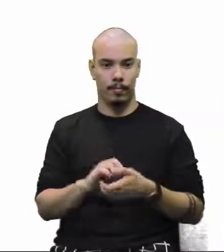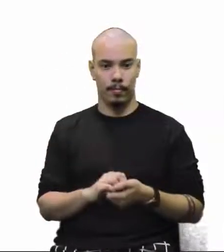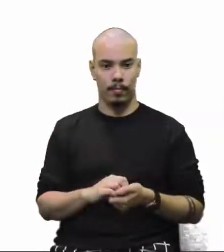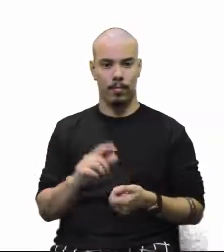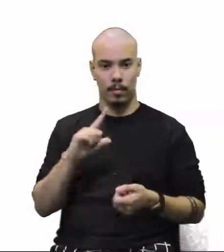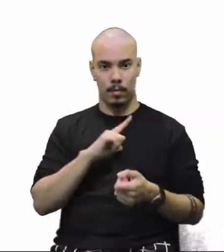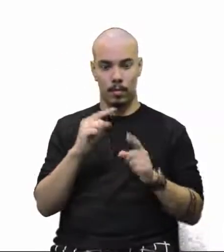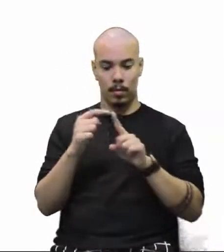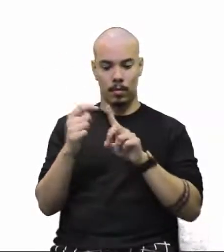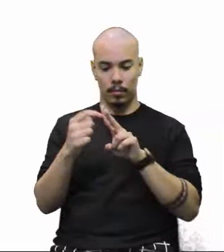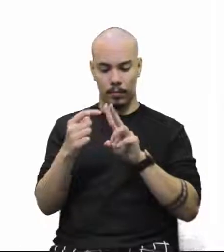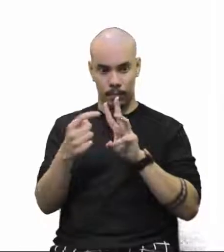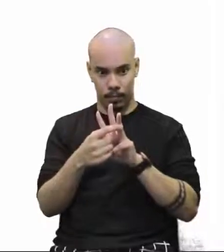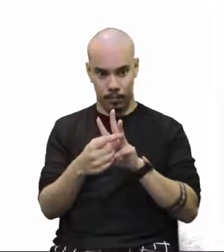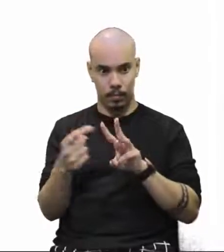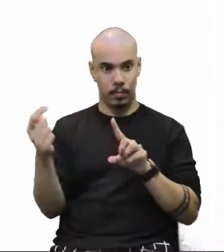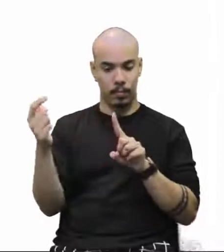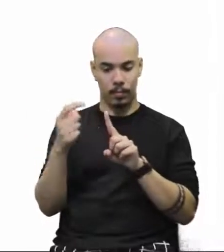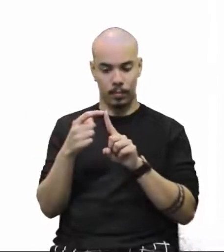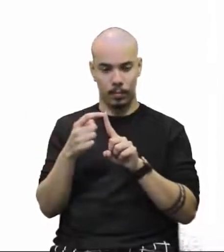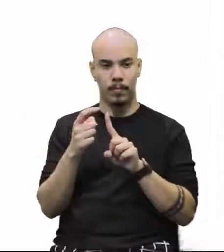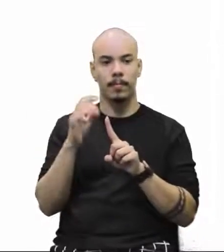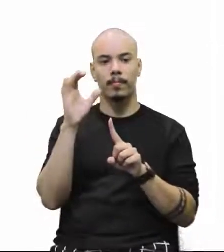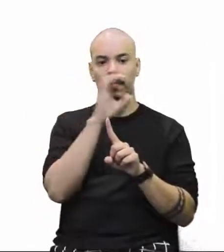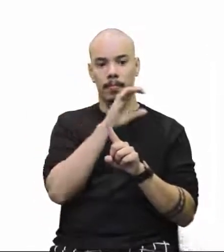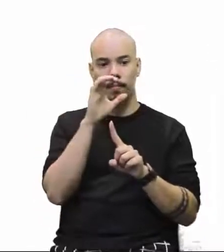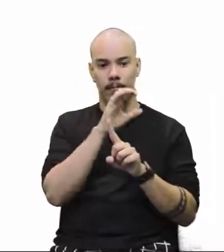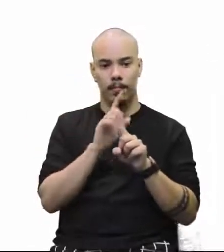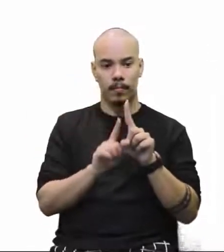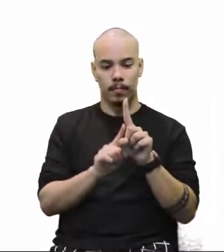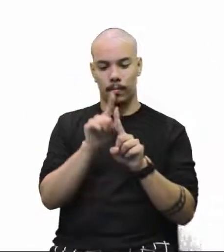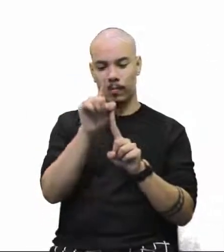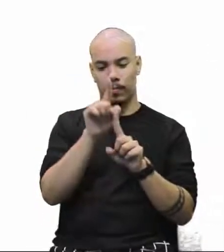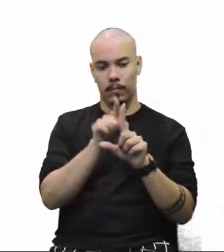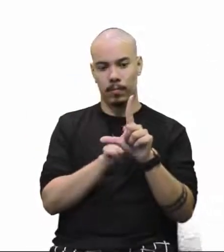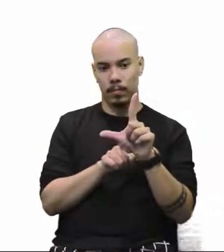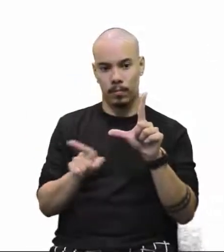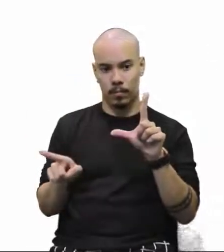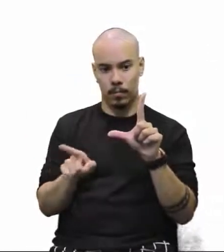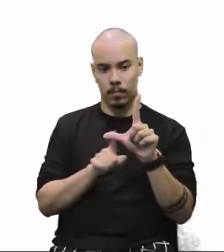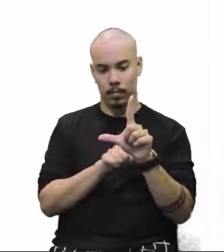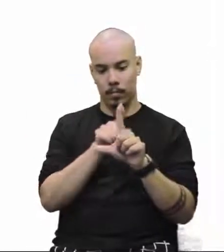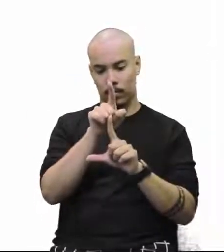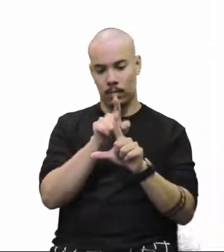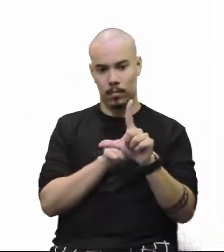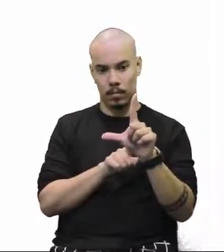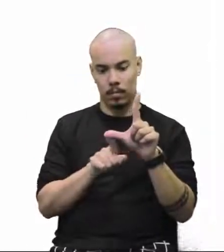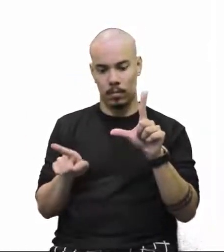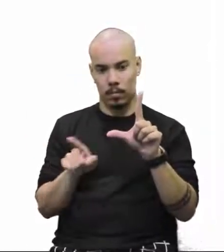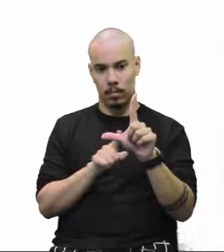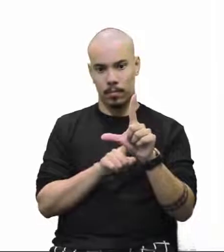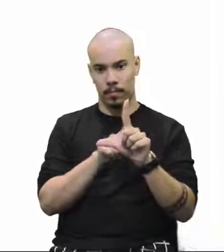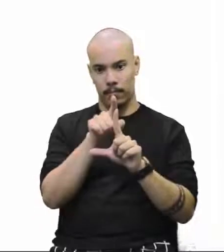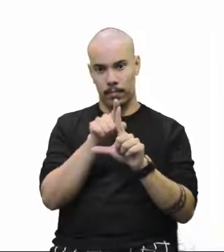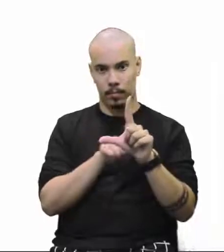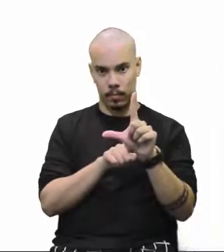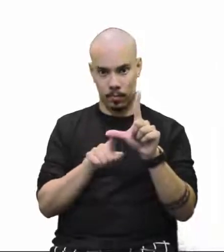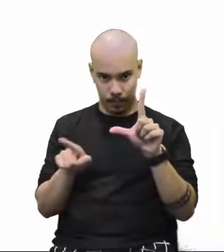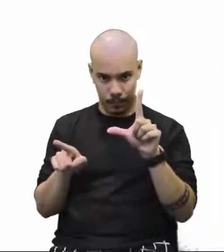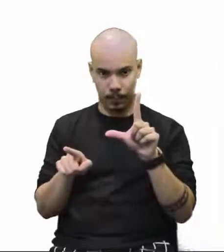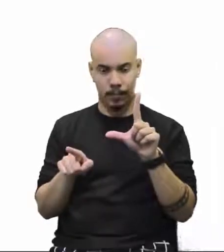3 casos. Primeiro, velocidade vertical para cima e campo magnético na direita, horizontal para a